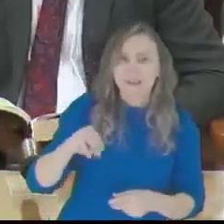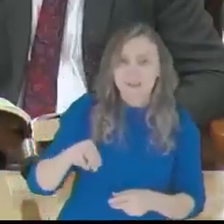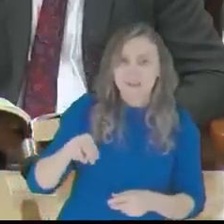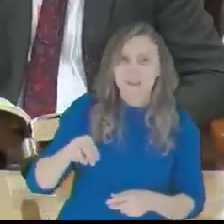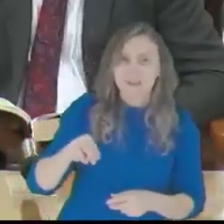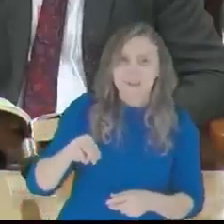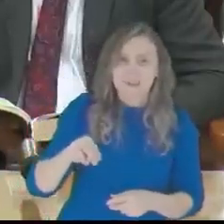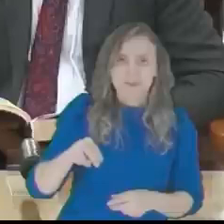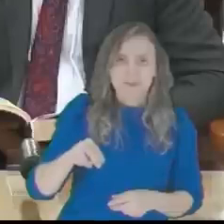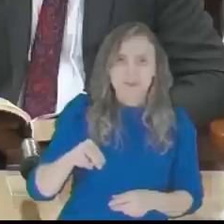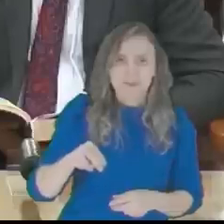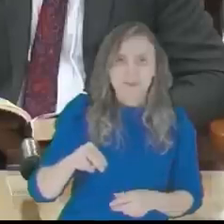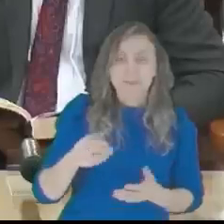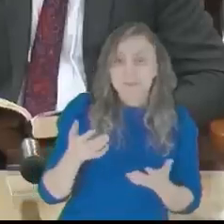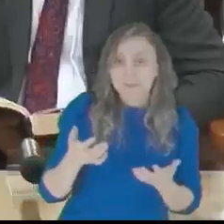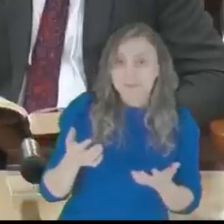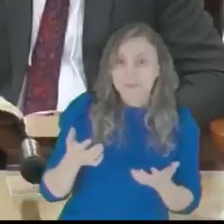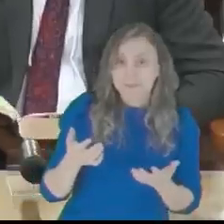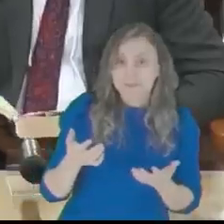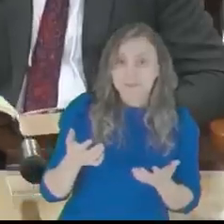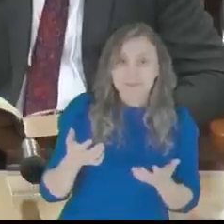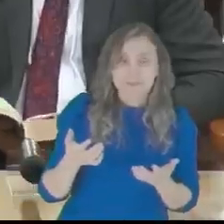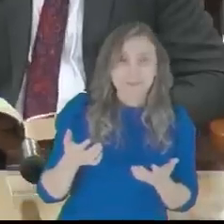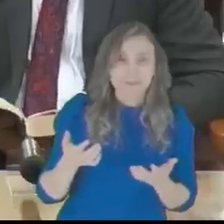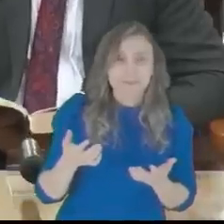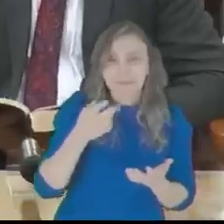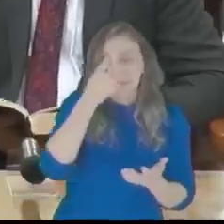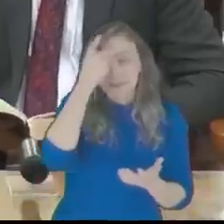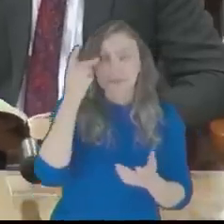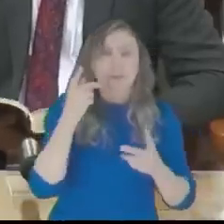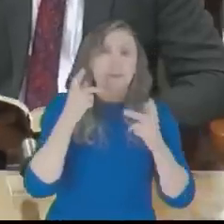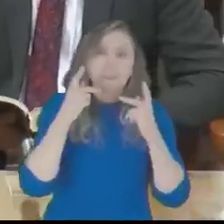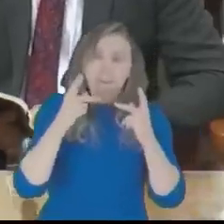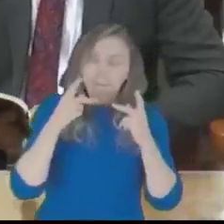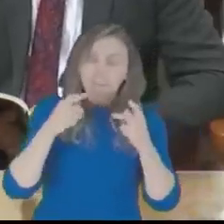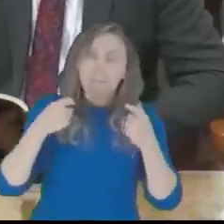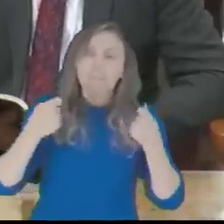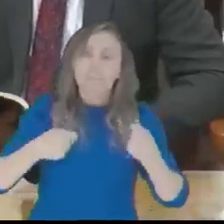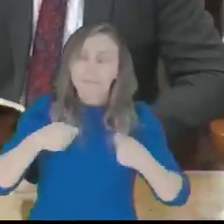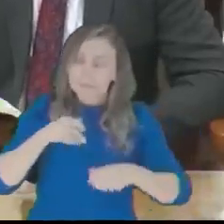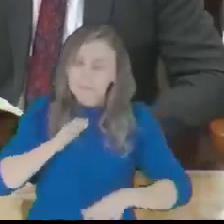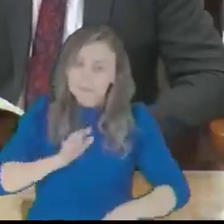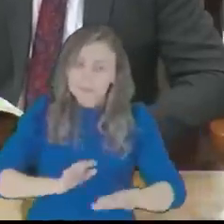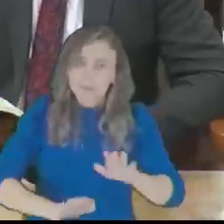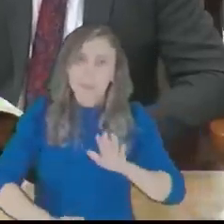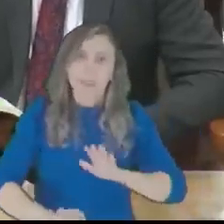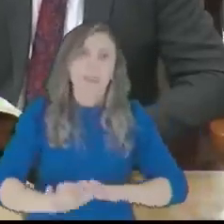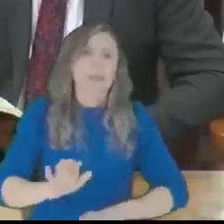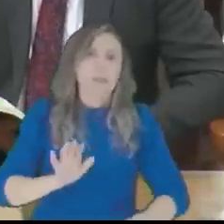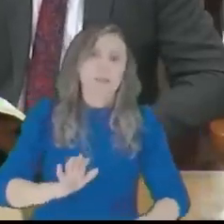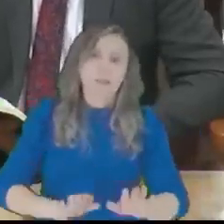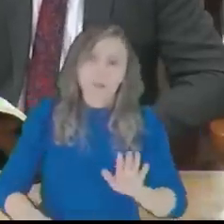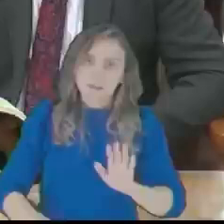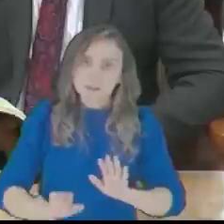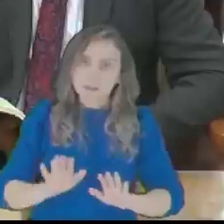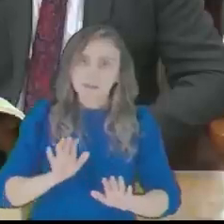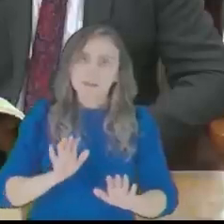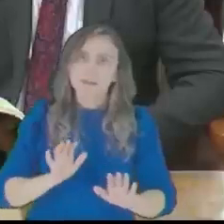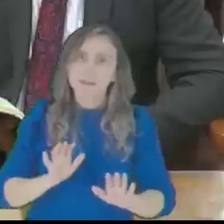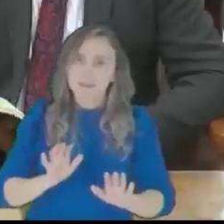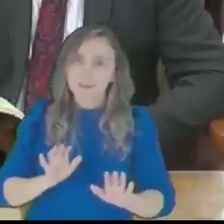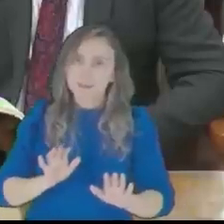Quem conhecer, quem quiser, hoje em dia o pregador tem que ter cuidado no que diz, porque o povo está com a internet na mão.